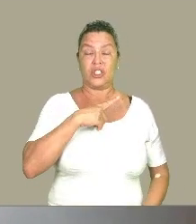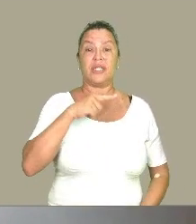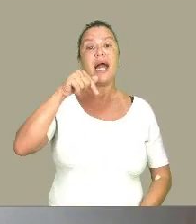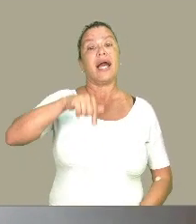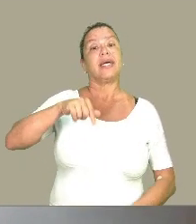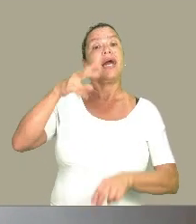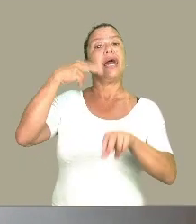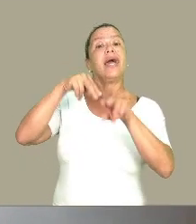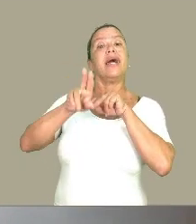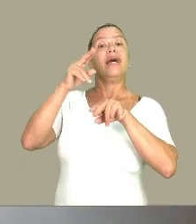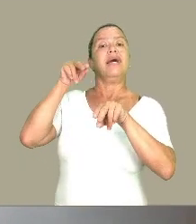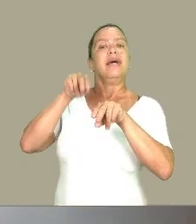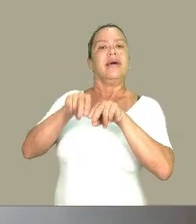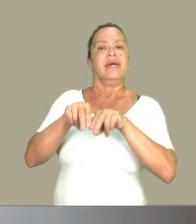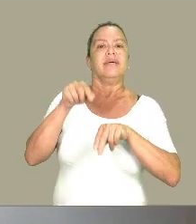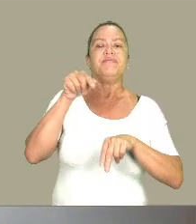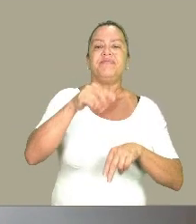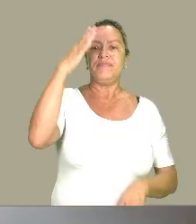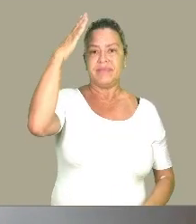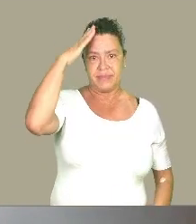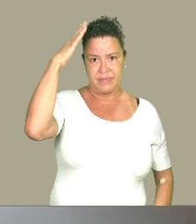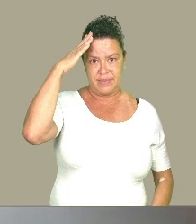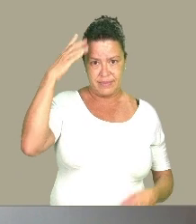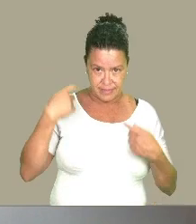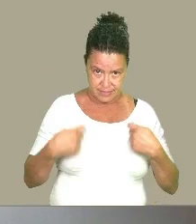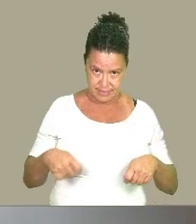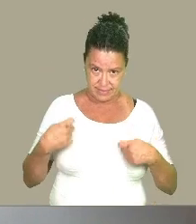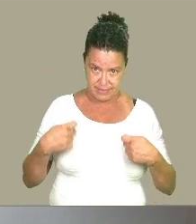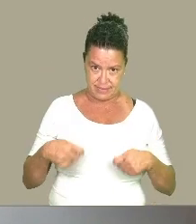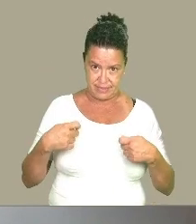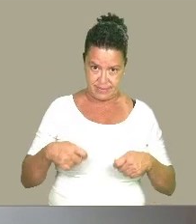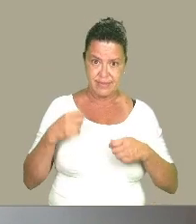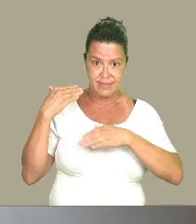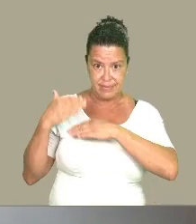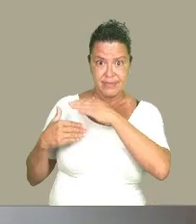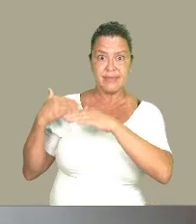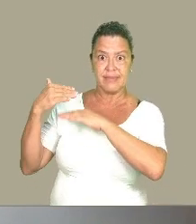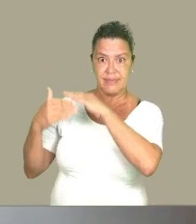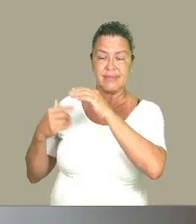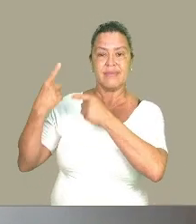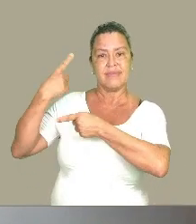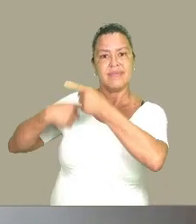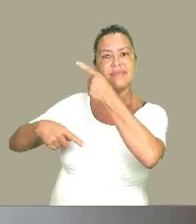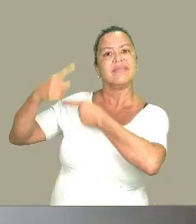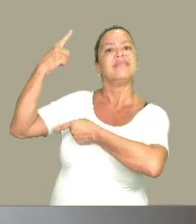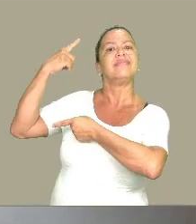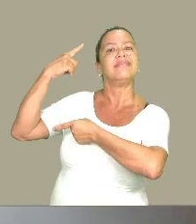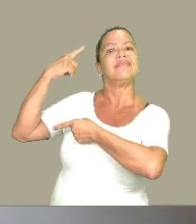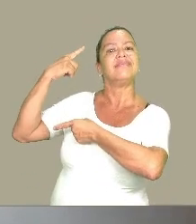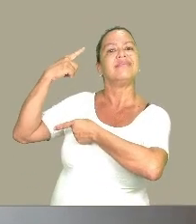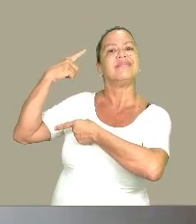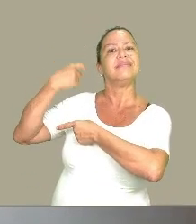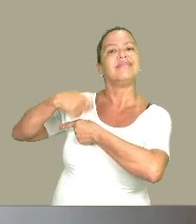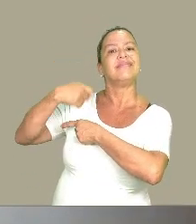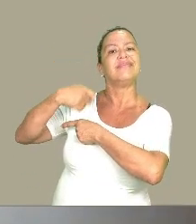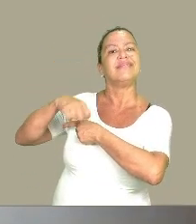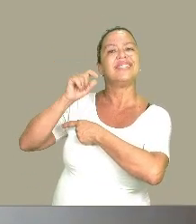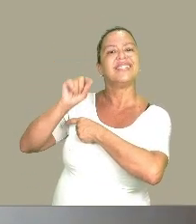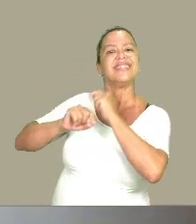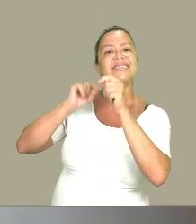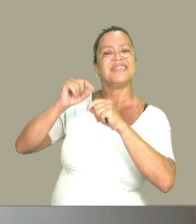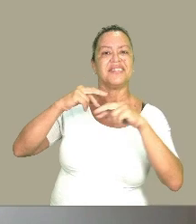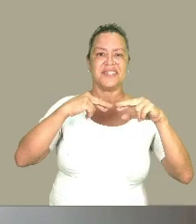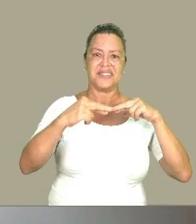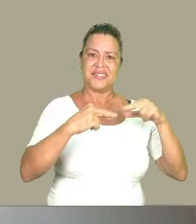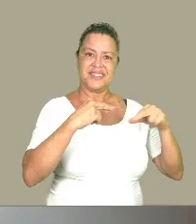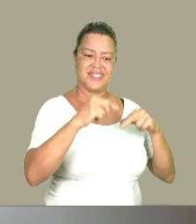reencarnatório, sabedores da necessidade de progresso, de evolução, né, e da necessidade de que essas relações